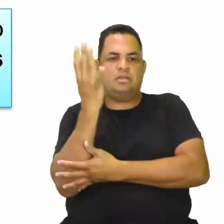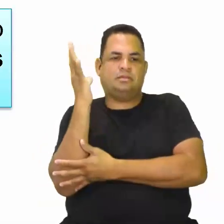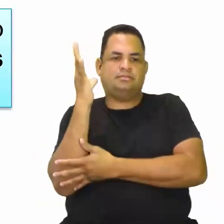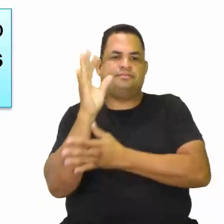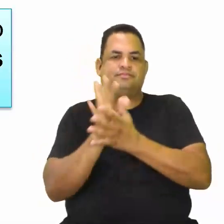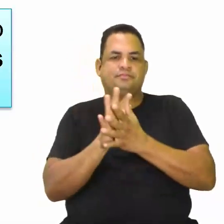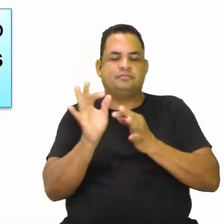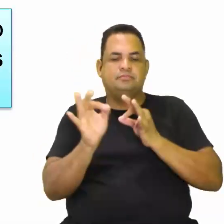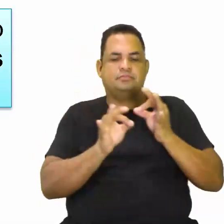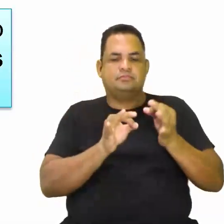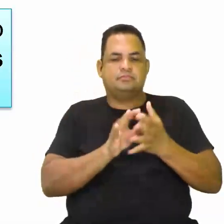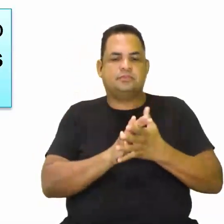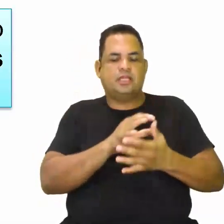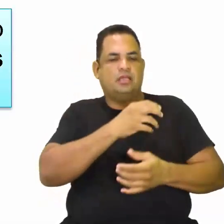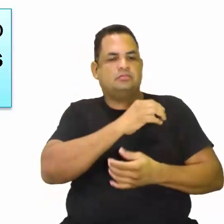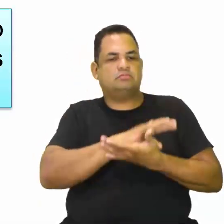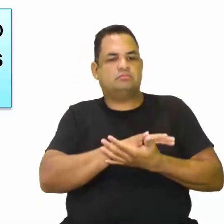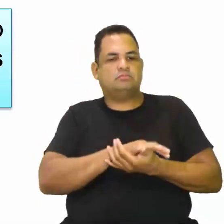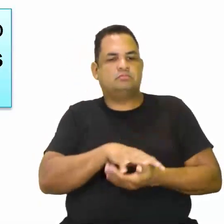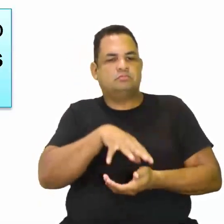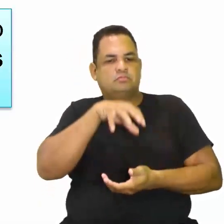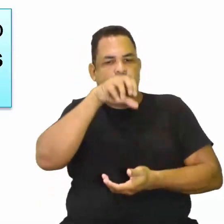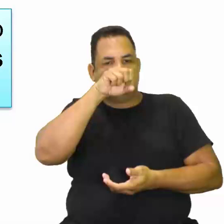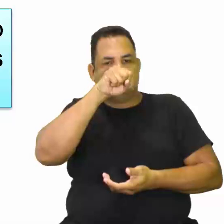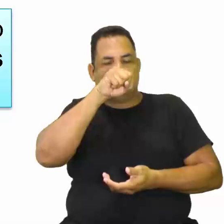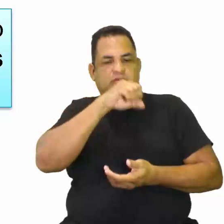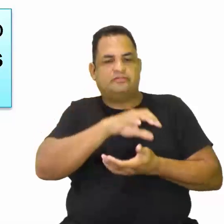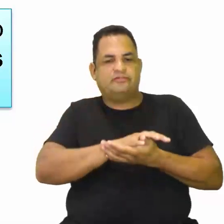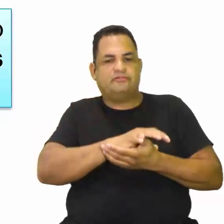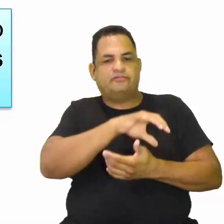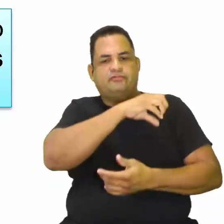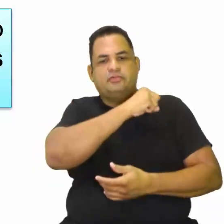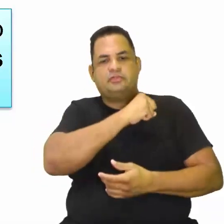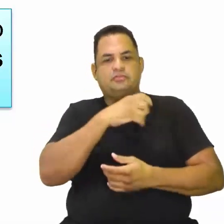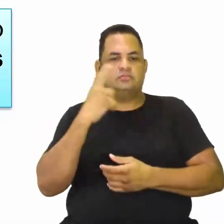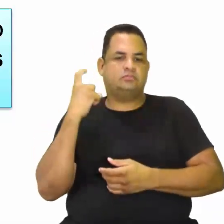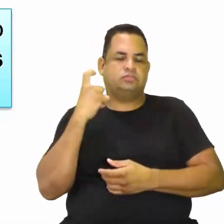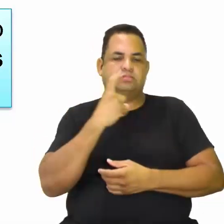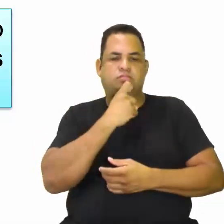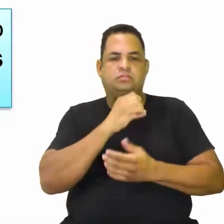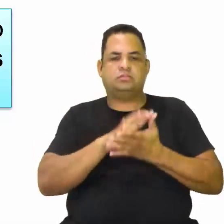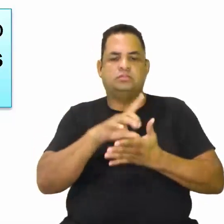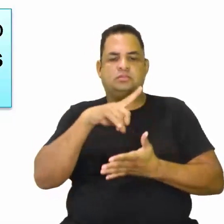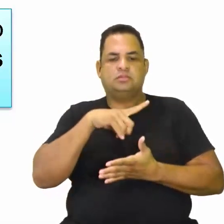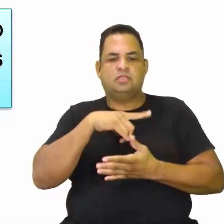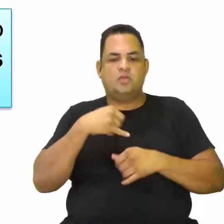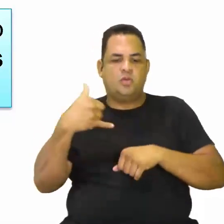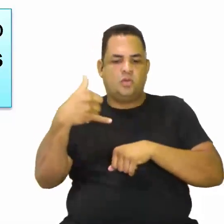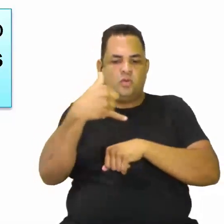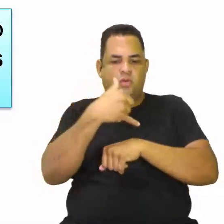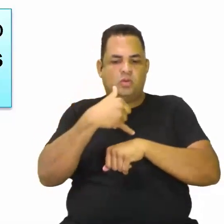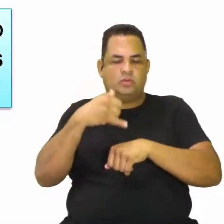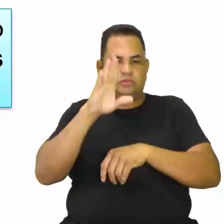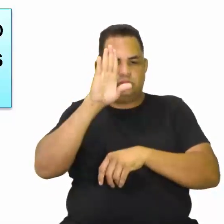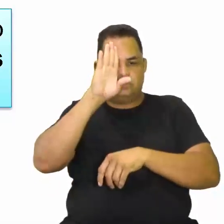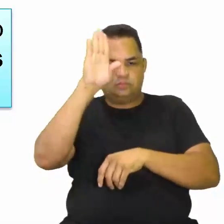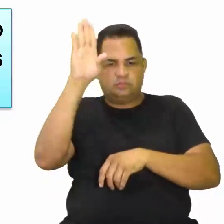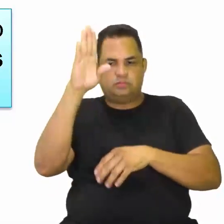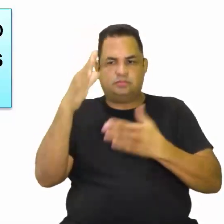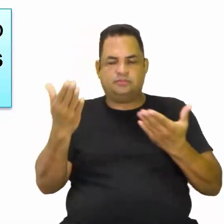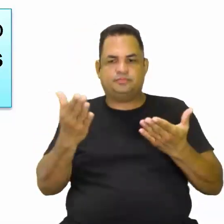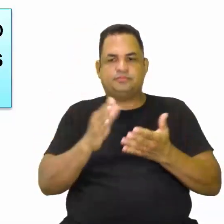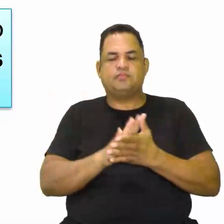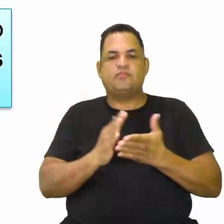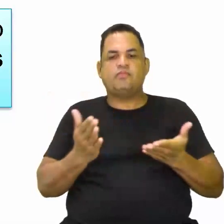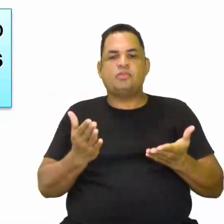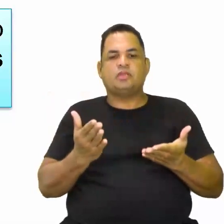ela têm na sua composição, nas folhas, por exemplo, óleos essenciais. E nada melhor